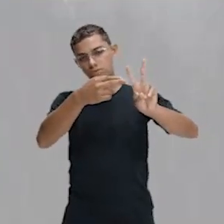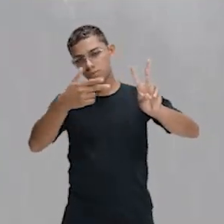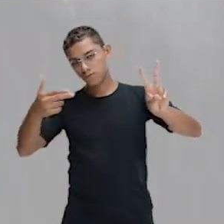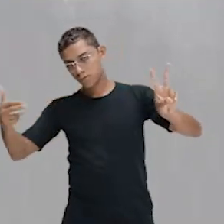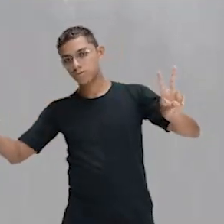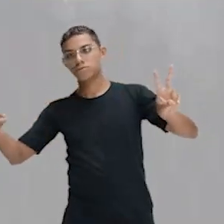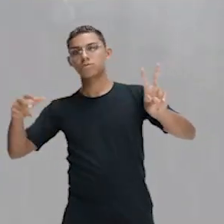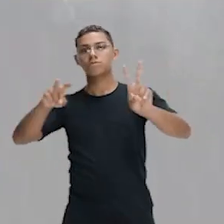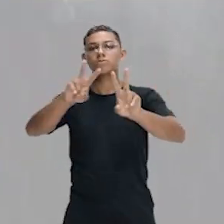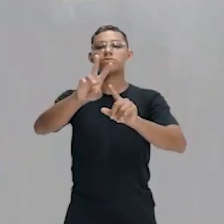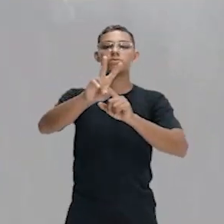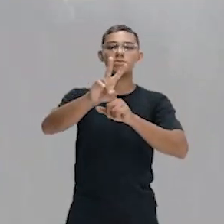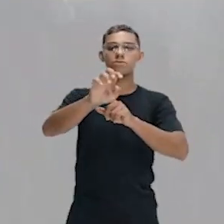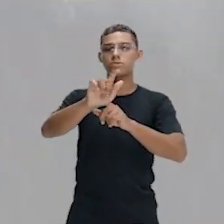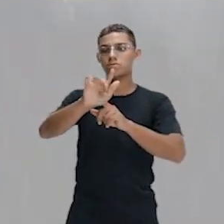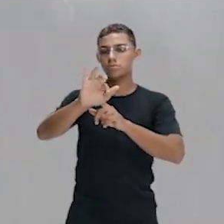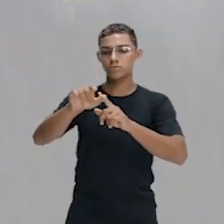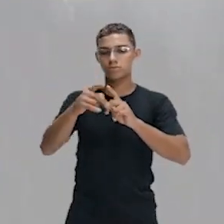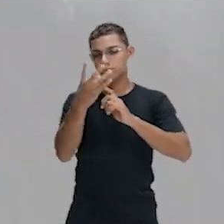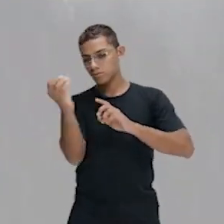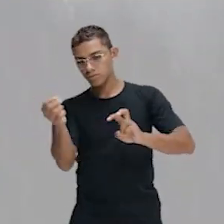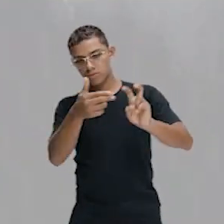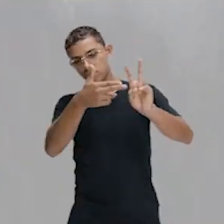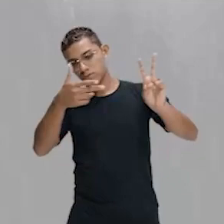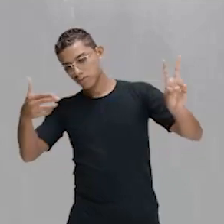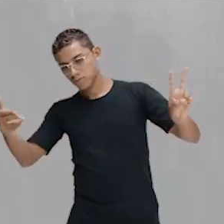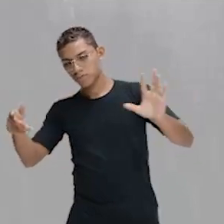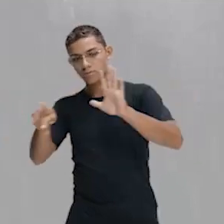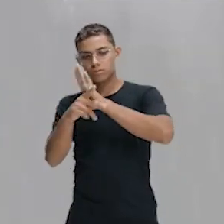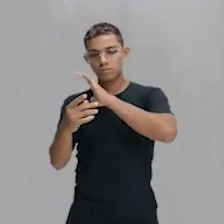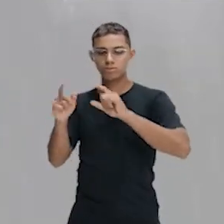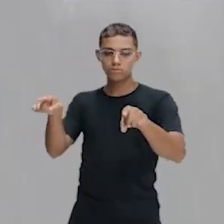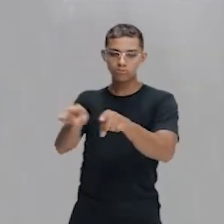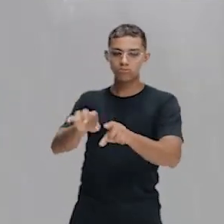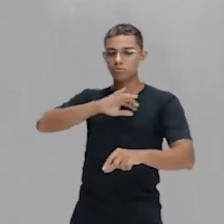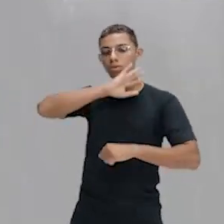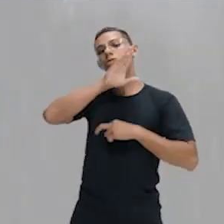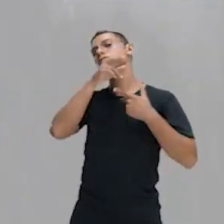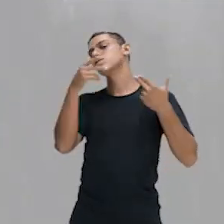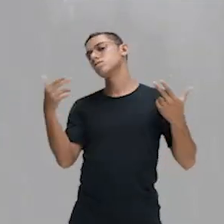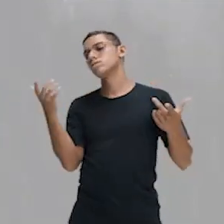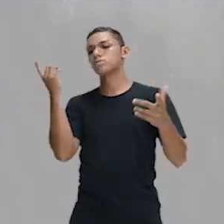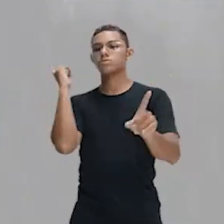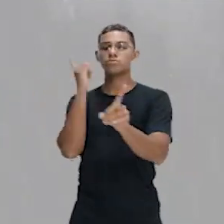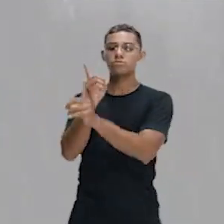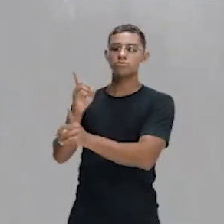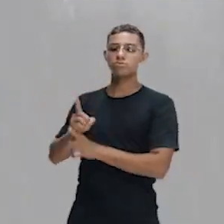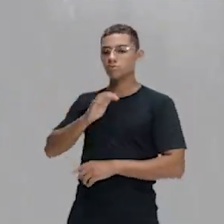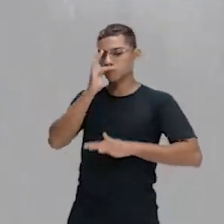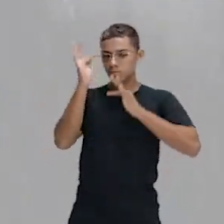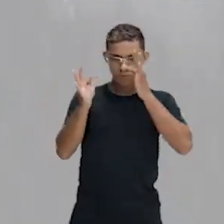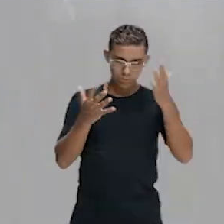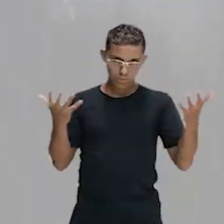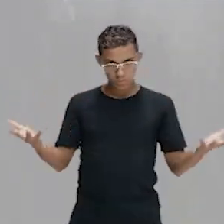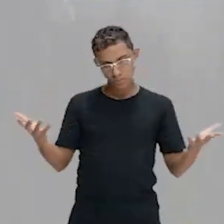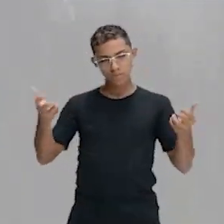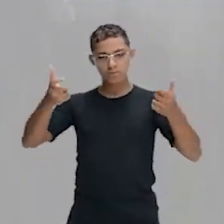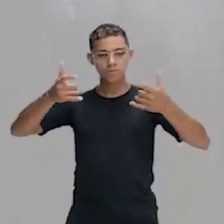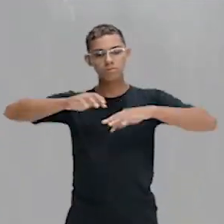da biodiversidade, não apenas a vegetação, mas também com relação aos seres vivos que a gente pode encontrar lá, principalmente animais,